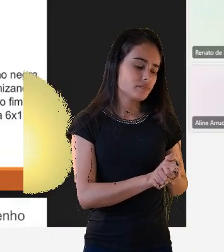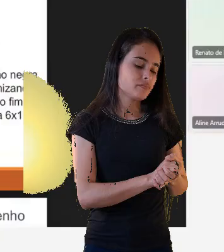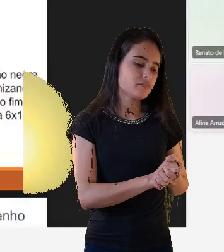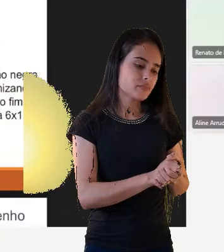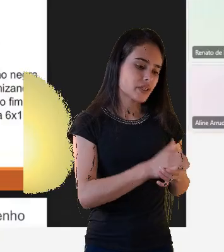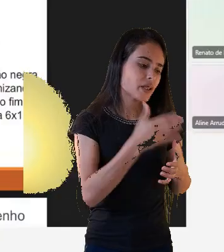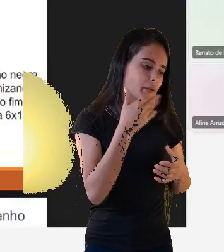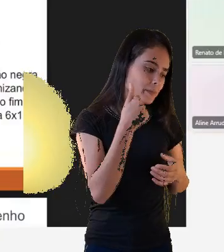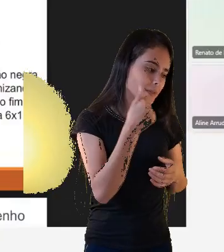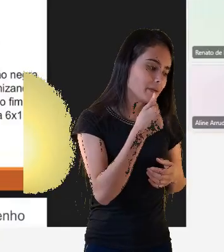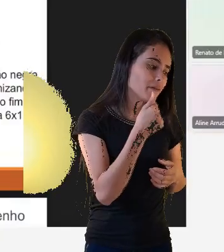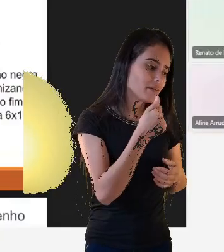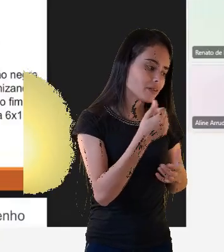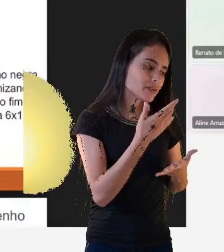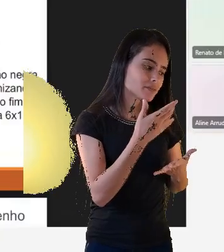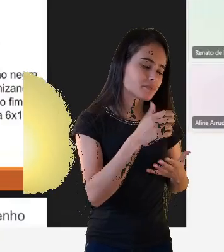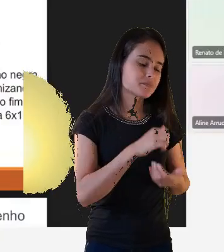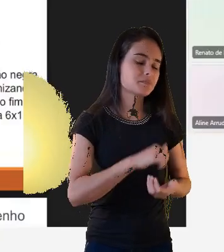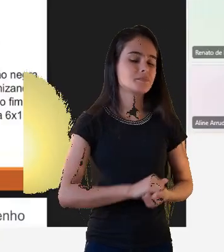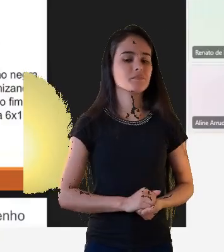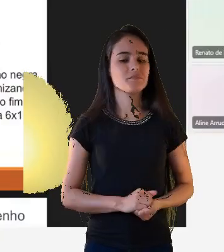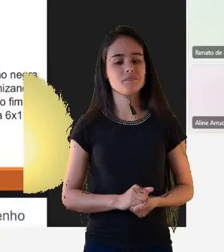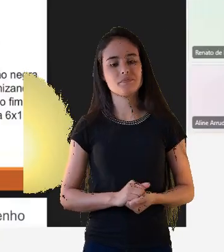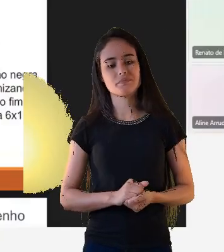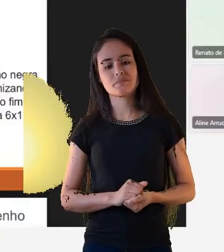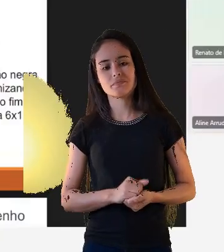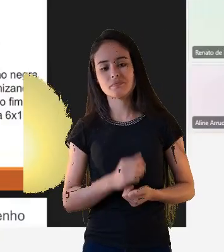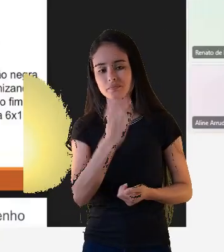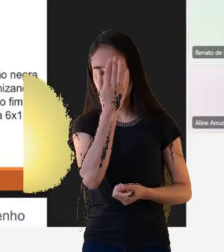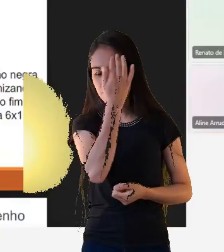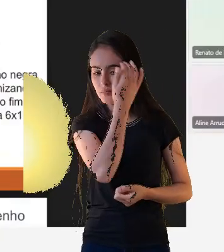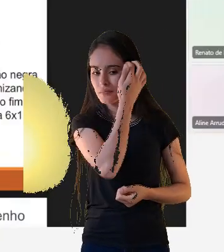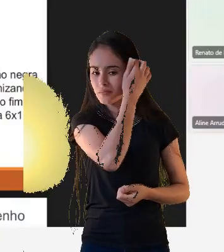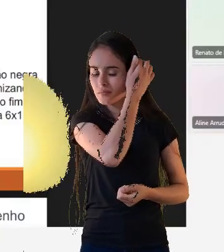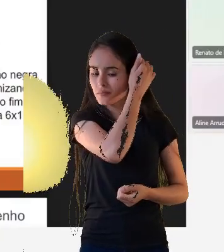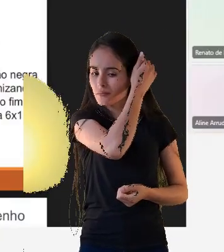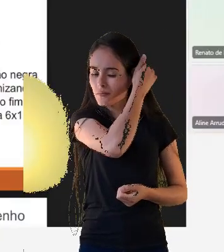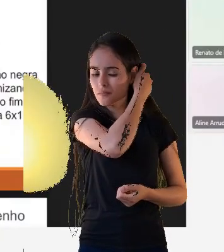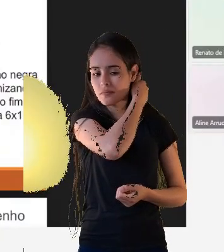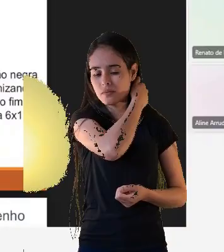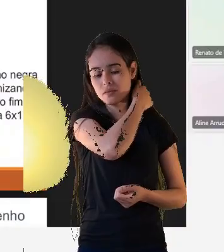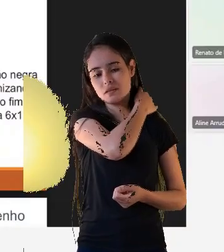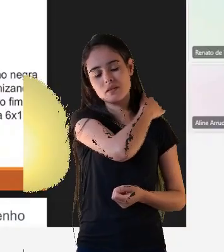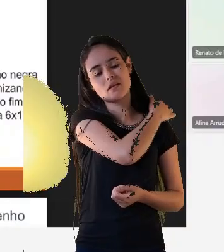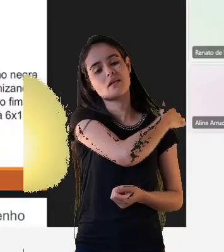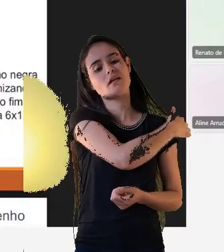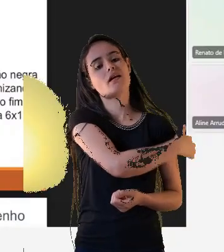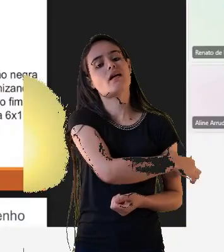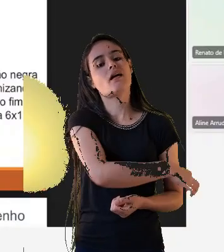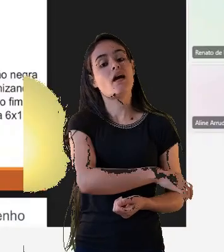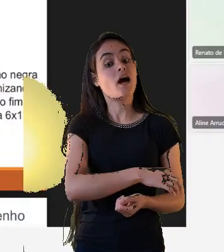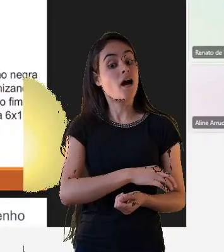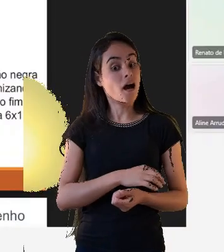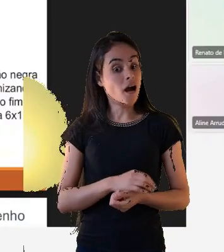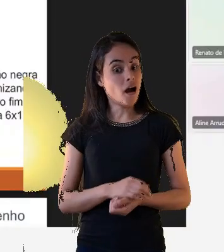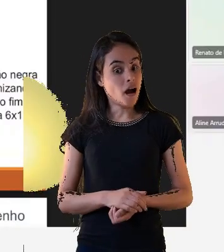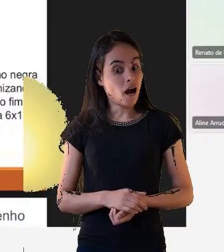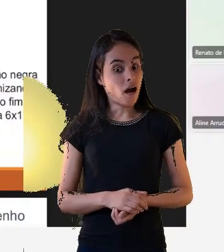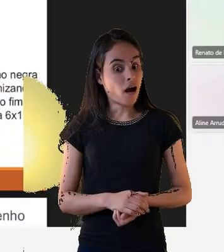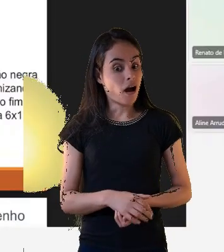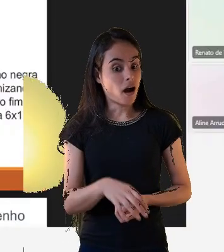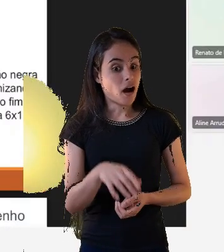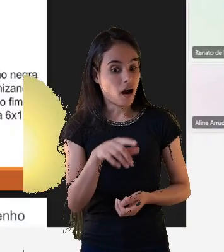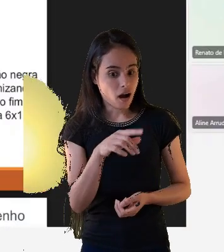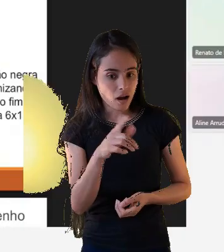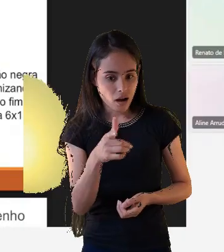menino Miguel, que foi uma criança que foi assassinada, né, pela patroa, uma patroa branca, que